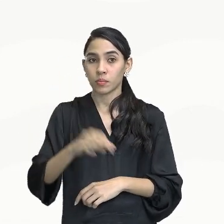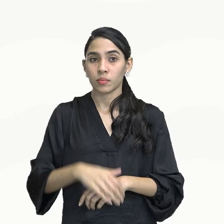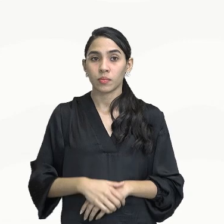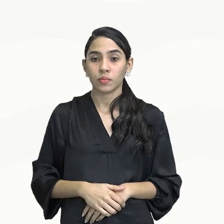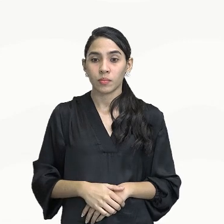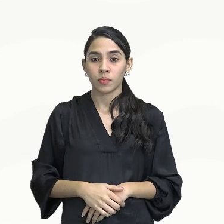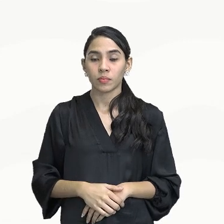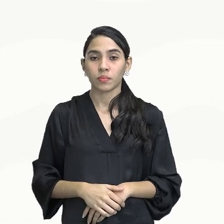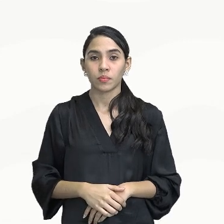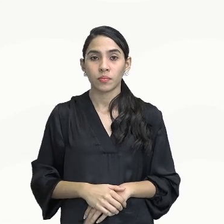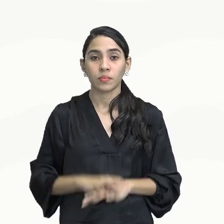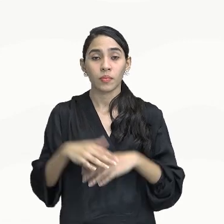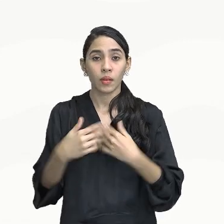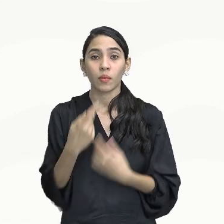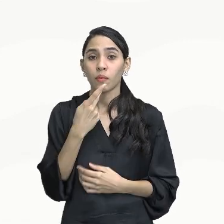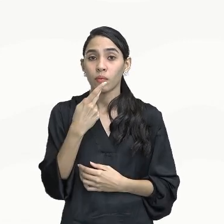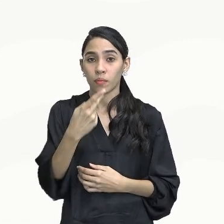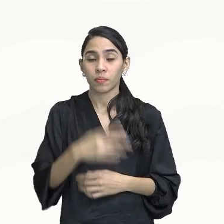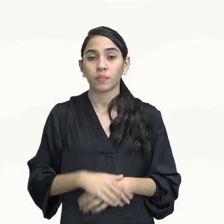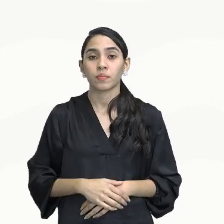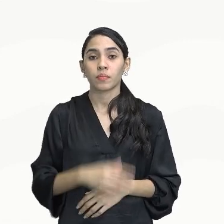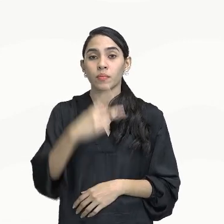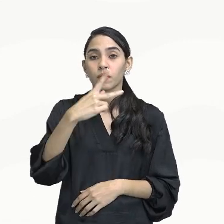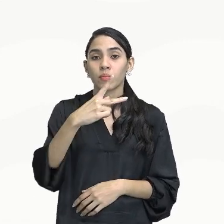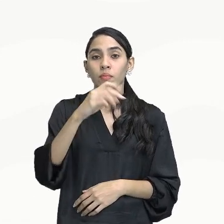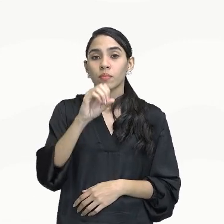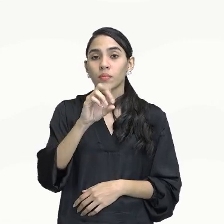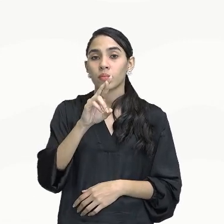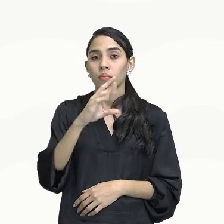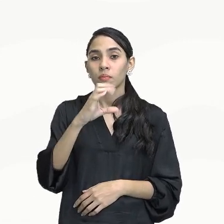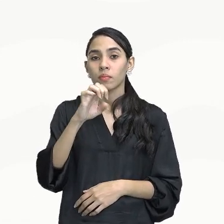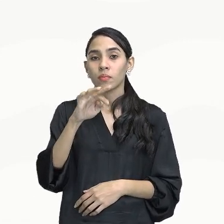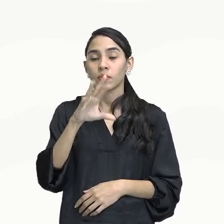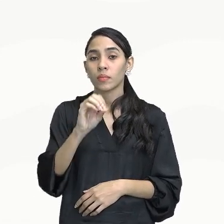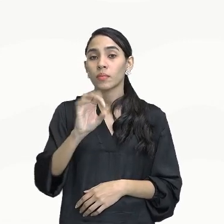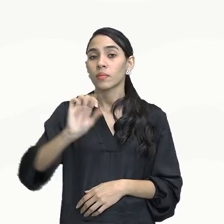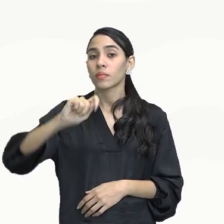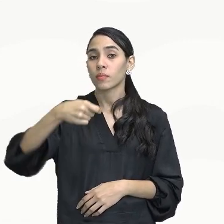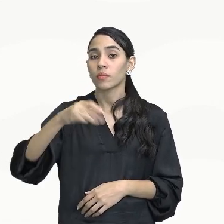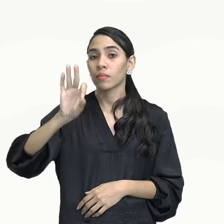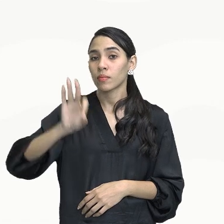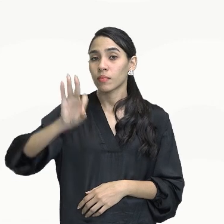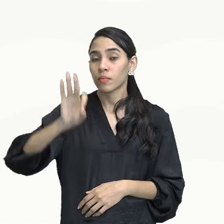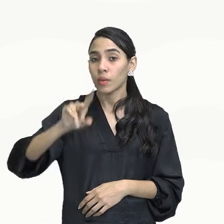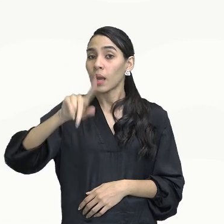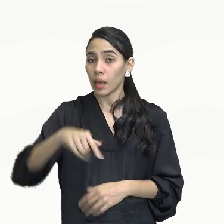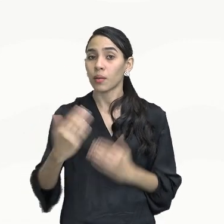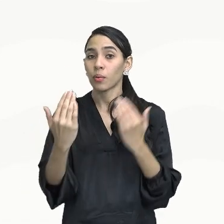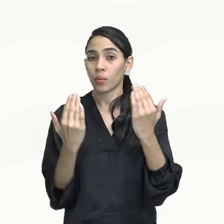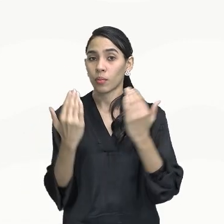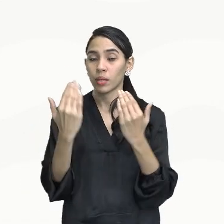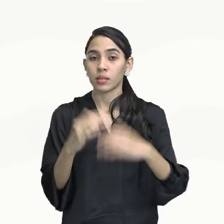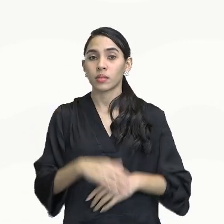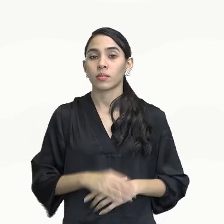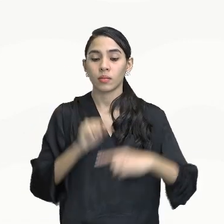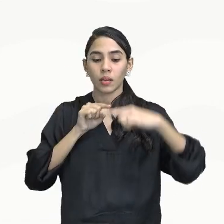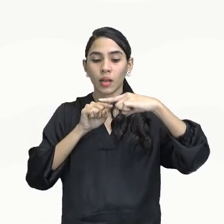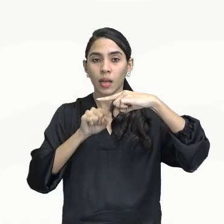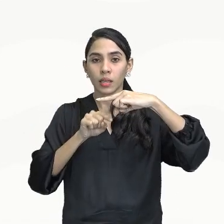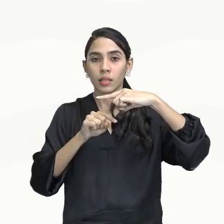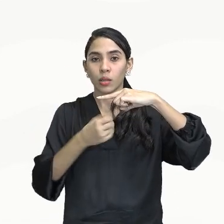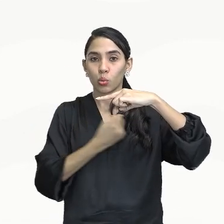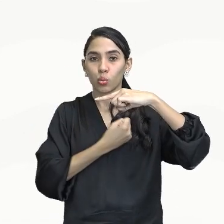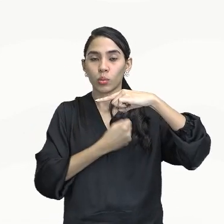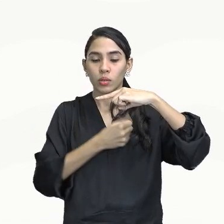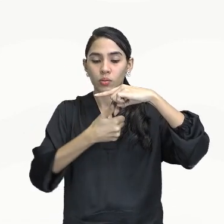tá? Então, quando eu falo em porcentagem nessa razão, eu estou falando de uma comparação em que o denominador é 100. Então,